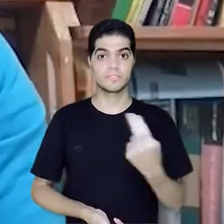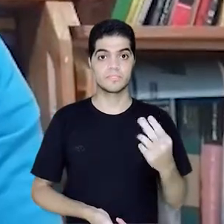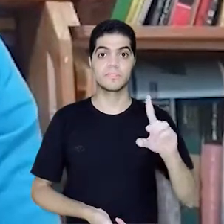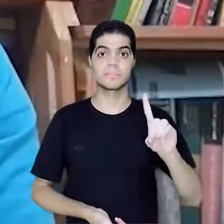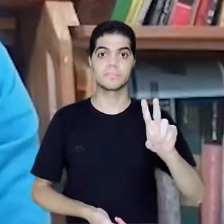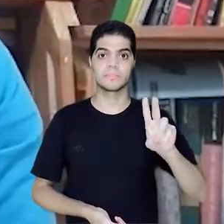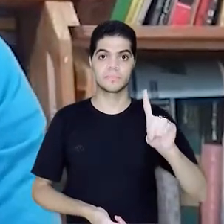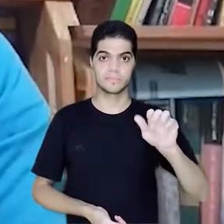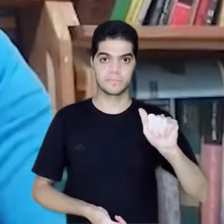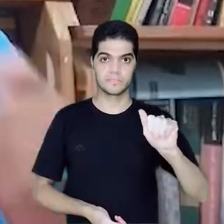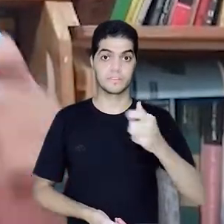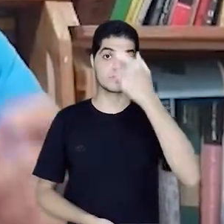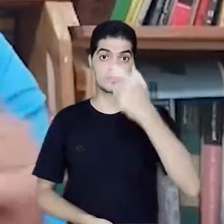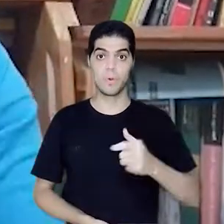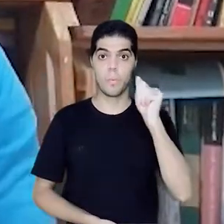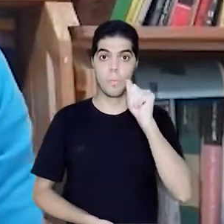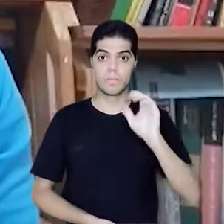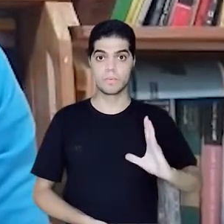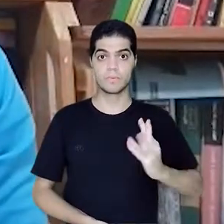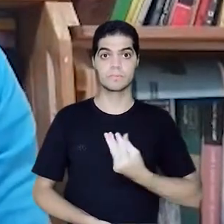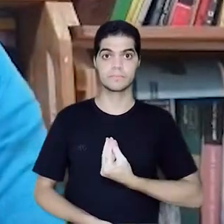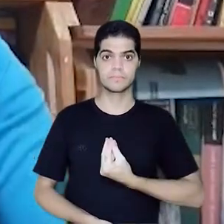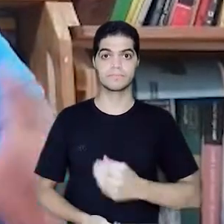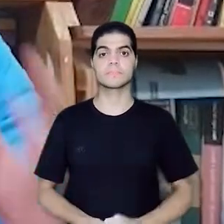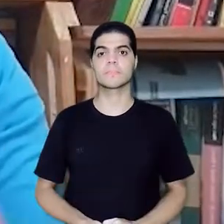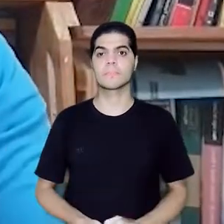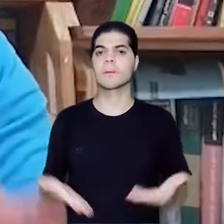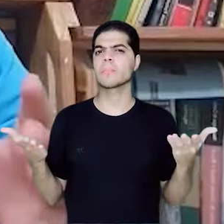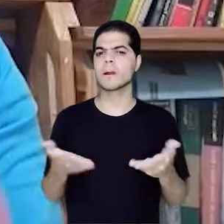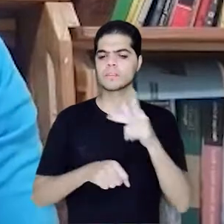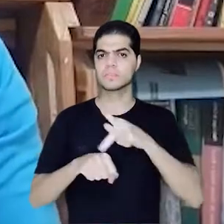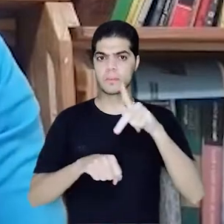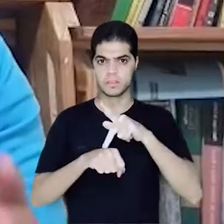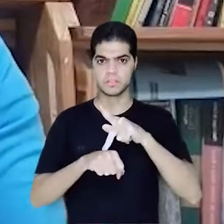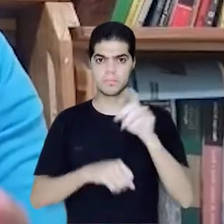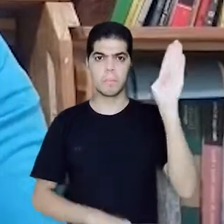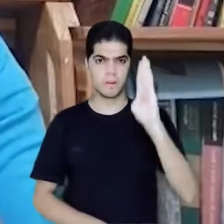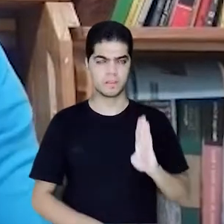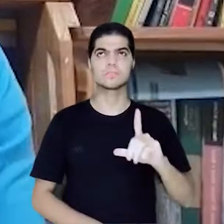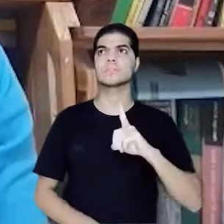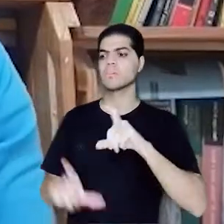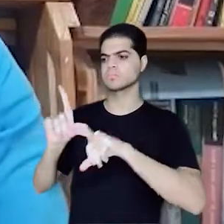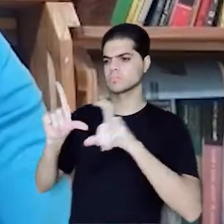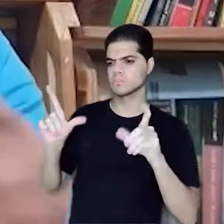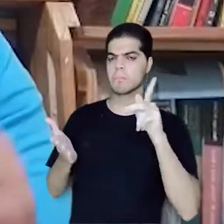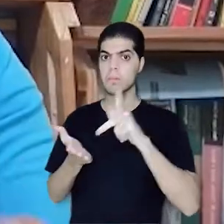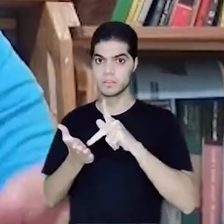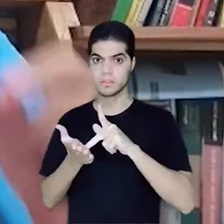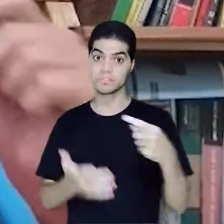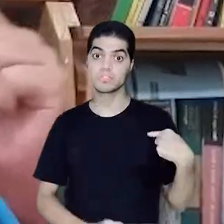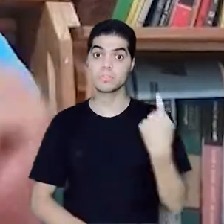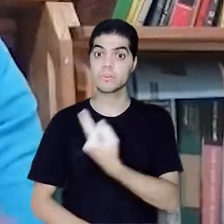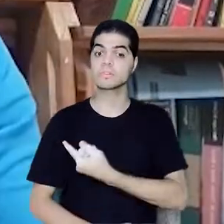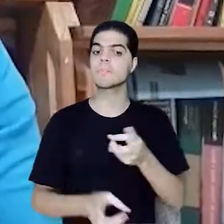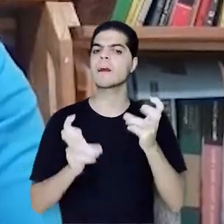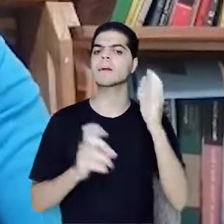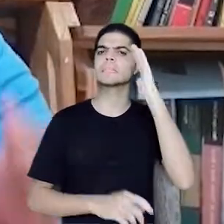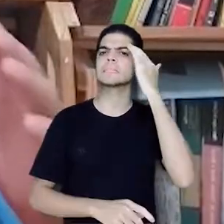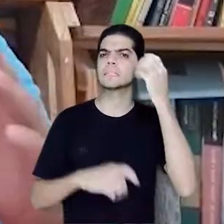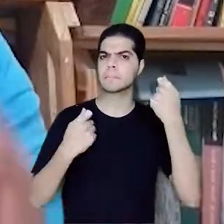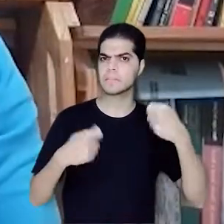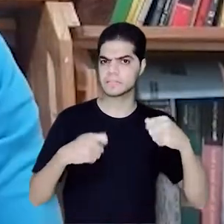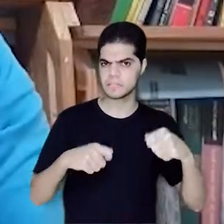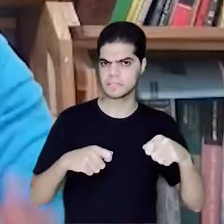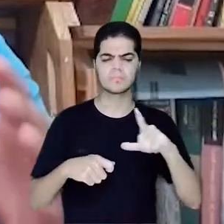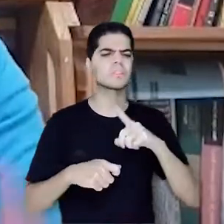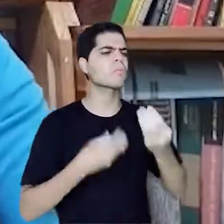Eu me chamo Duda Salaberti e sou uma mulher transexual. Para o Brasil de fato se tornar independente, nós temos que entender que